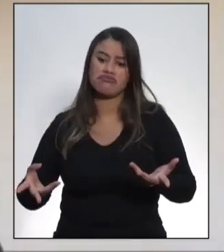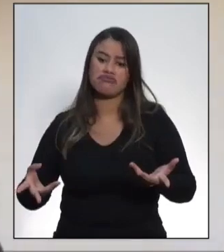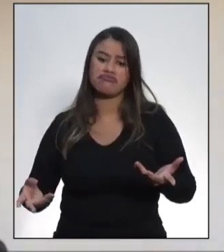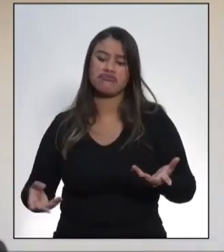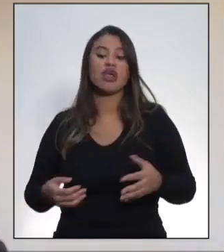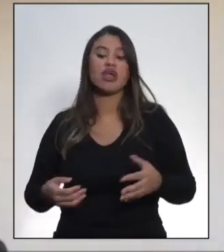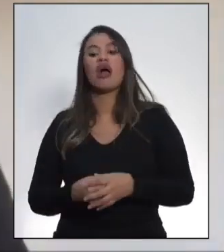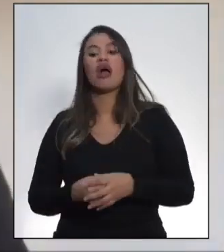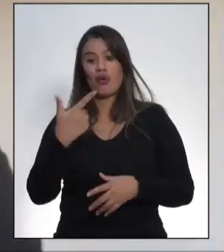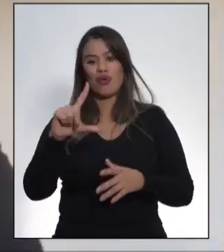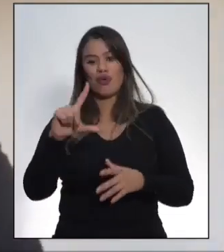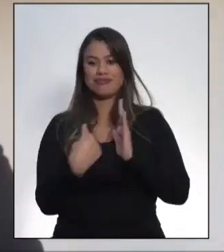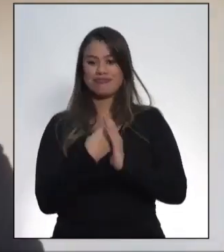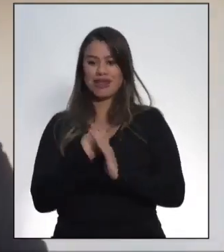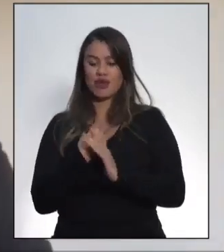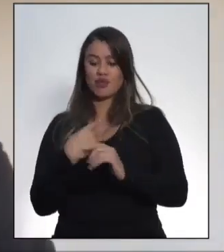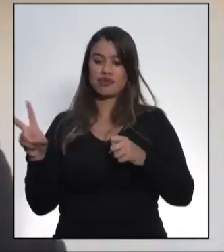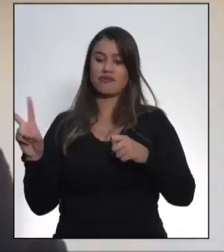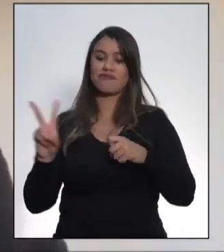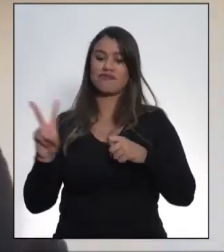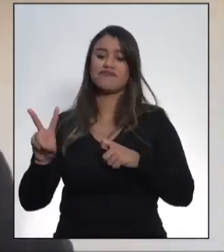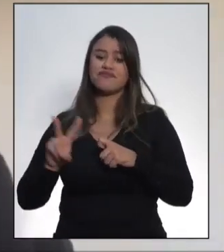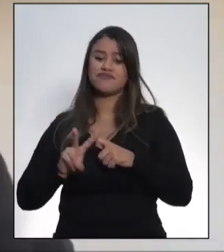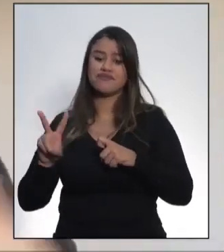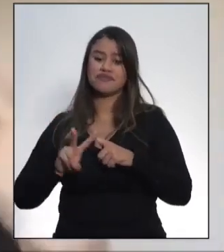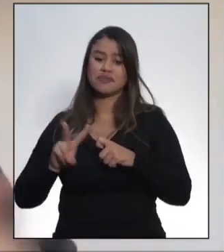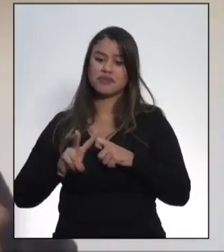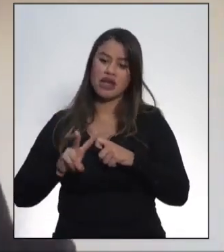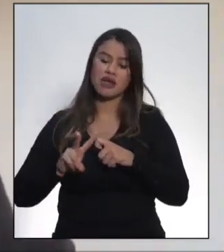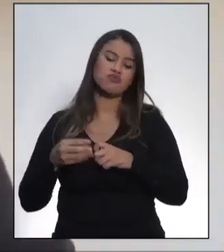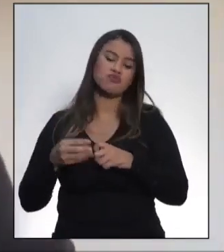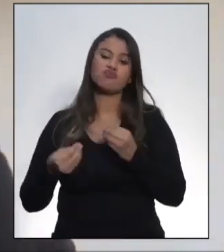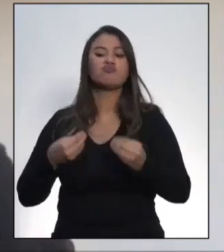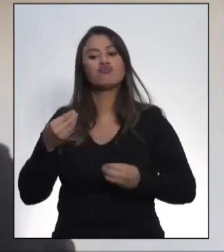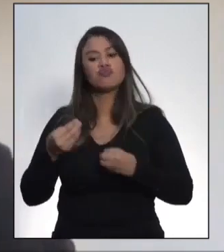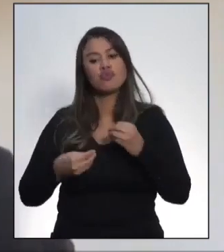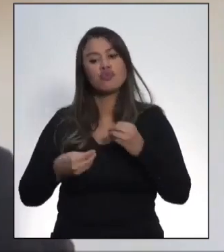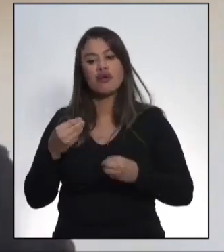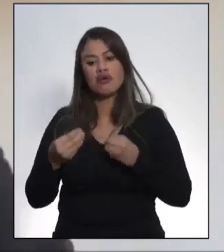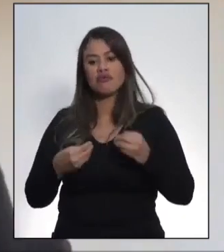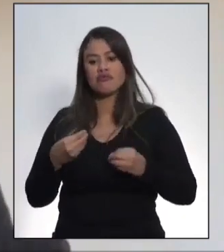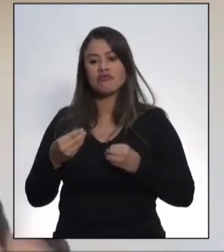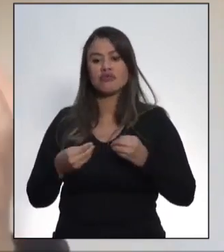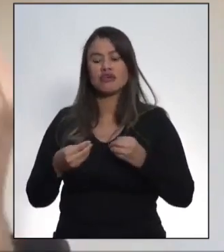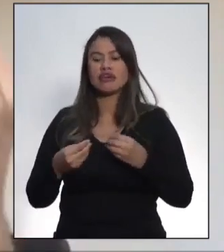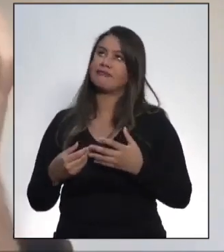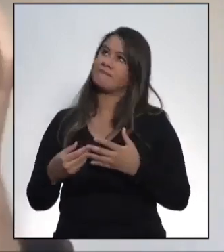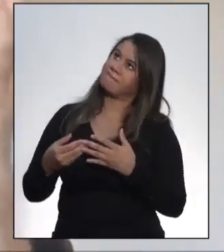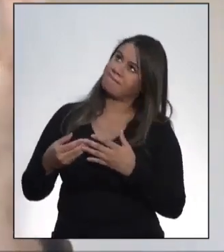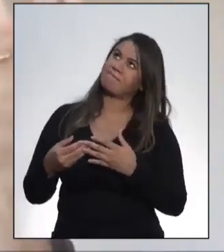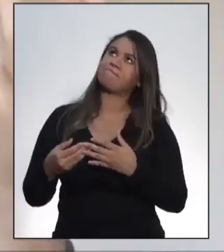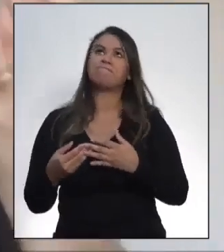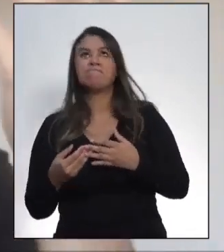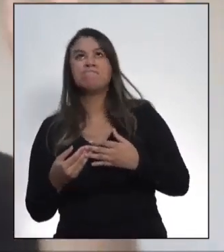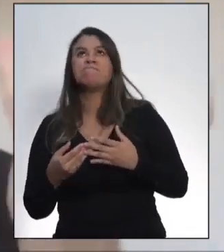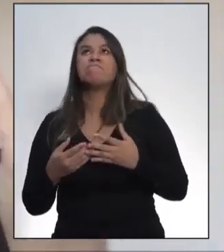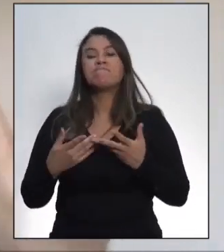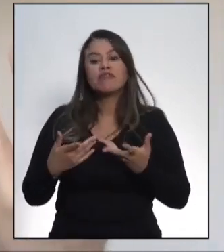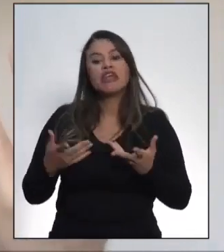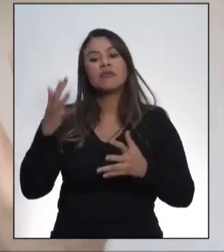faço? E aí o primeiro ponto que eu comentei é uma curiosidade natural entre o que você